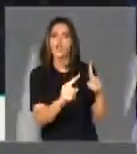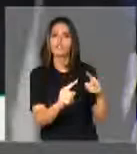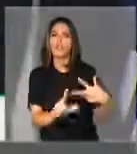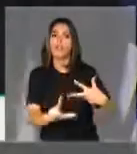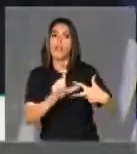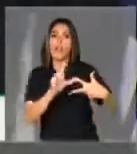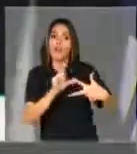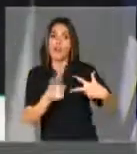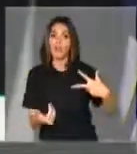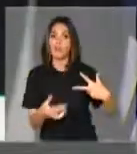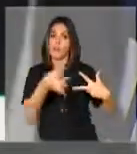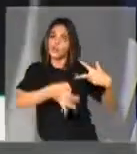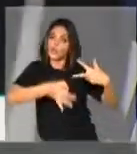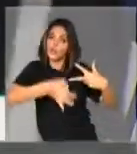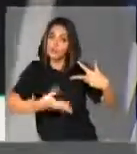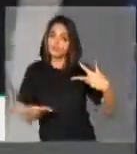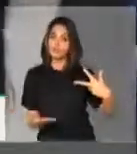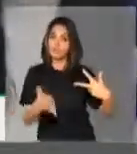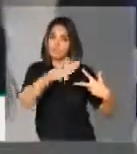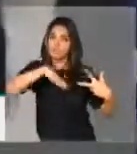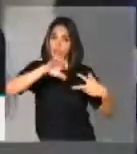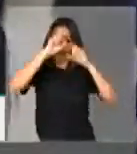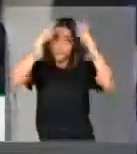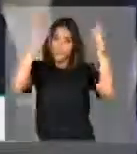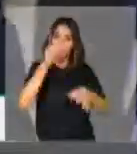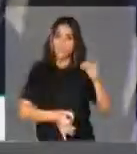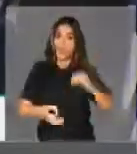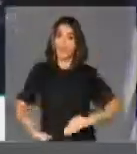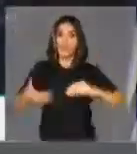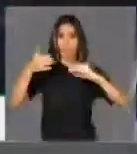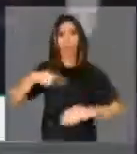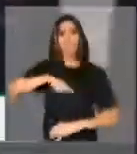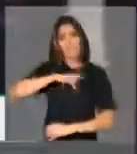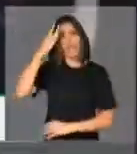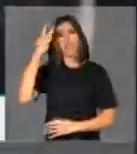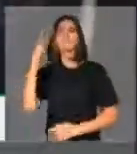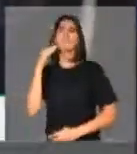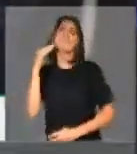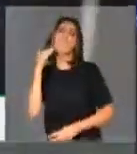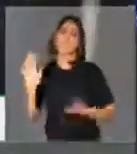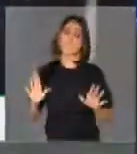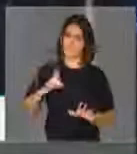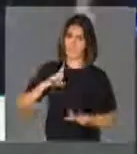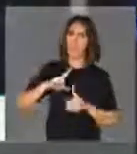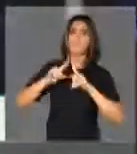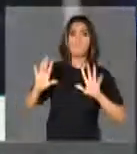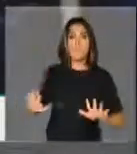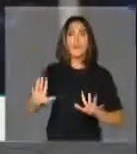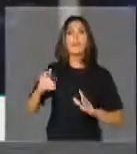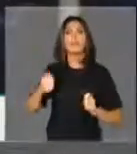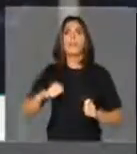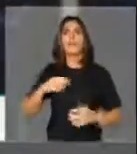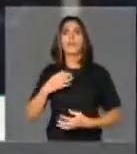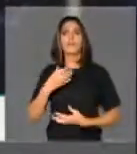instituições democráticas, que nós achamos que tem muitos defeitos, porque precisa ampliar a democracia, mas, obviamente, temos muita